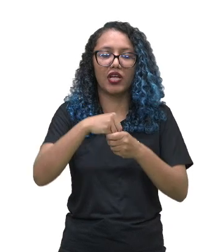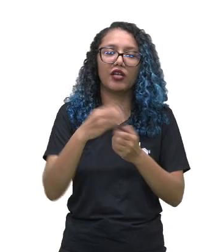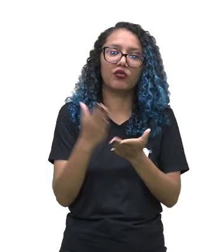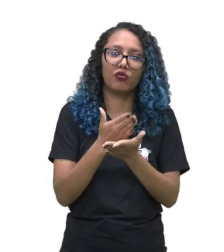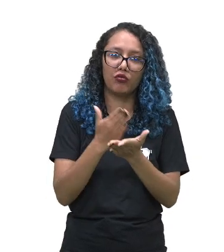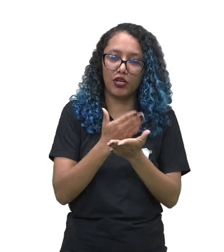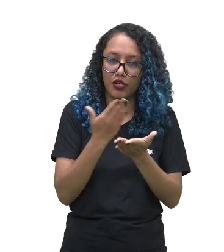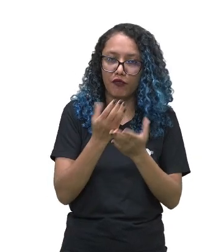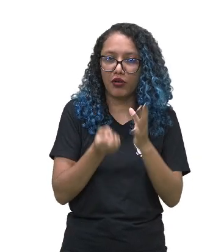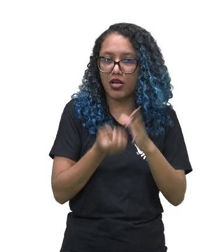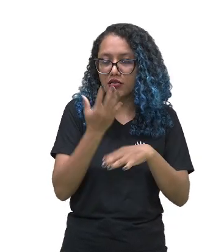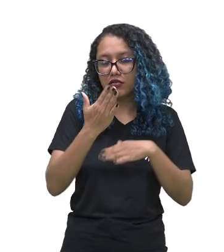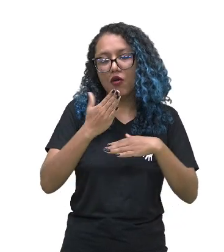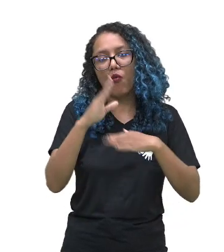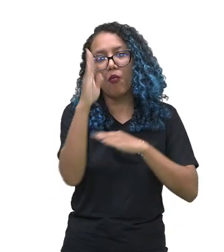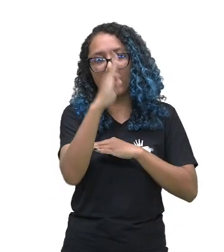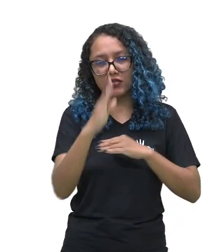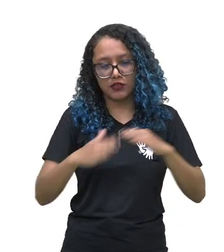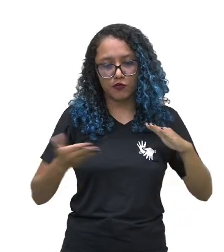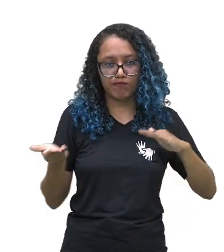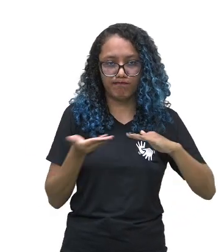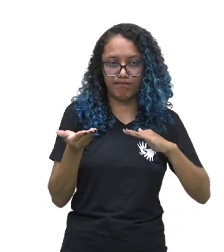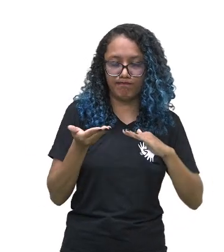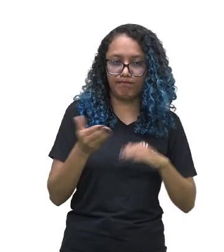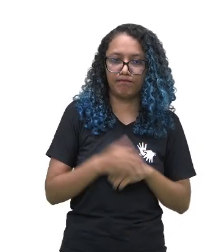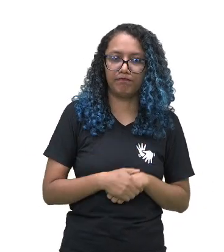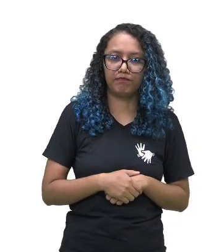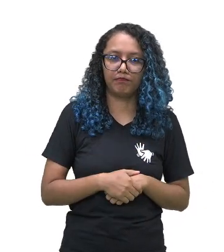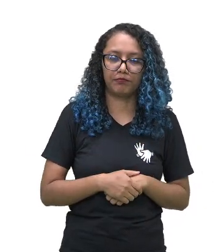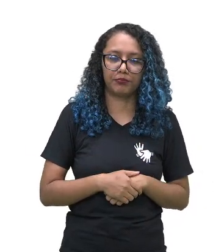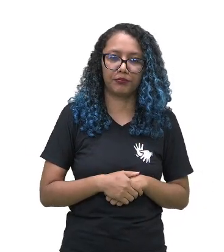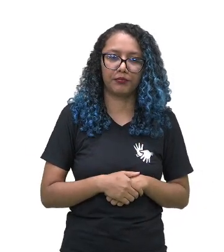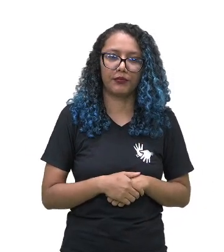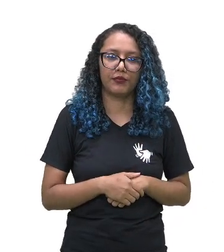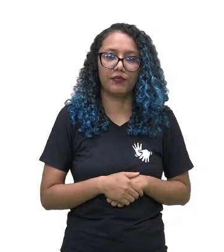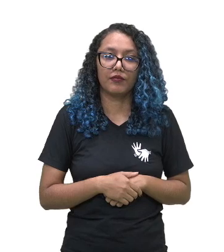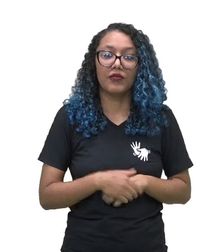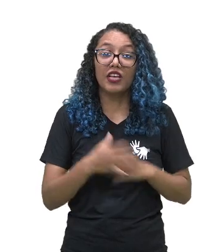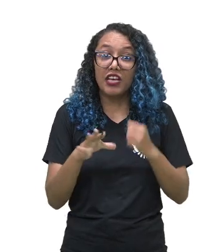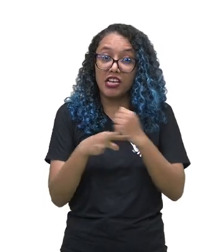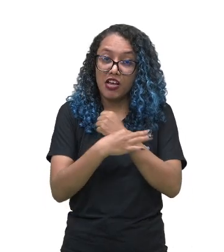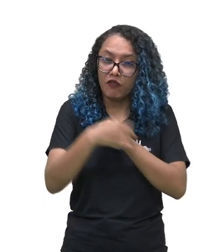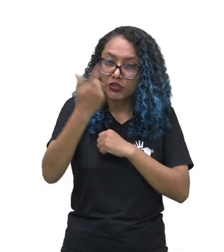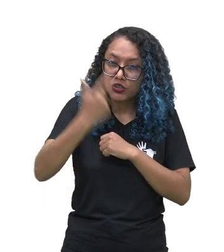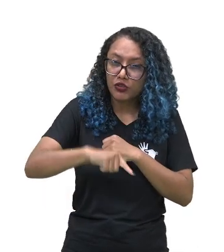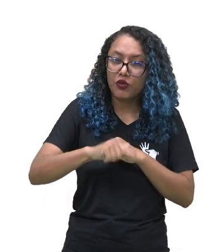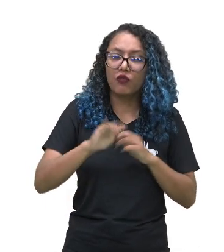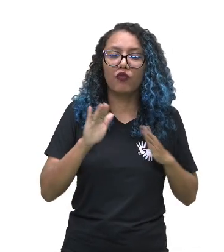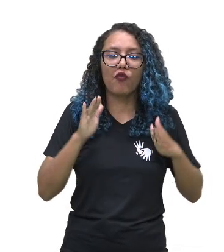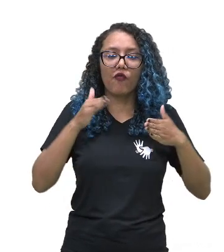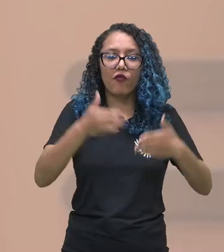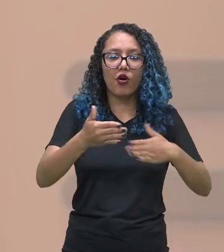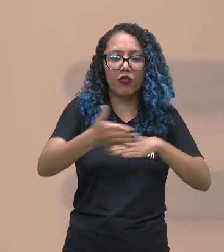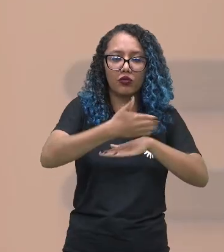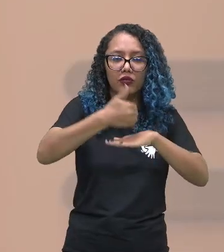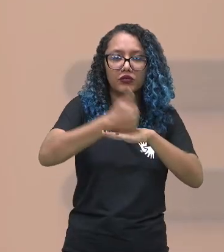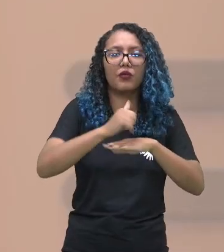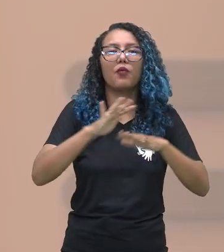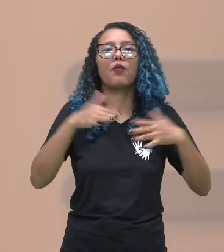do Brasil Contemporâneo, que reforça, mais uma vez, que o sentido da colonização era